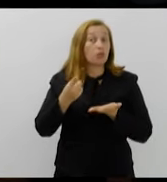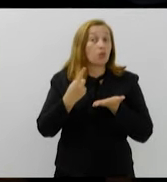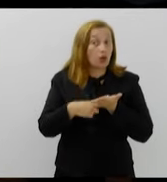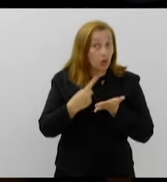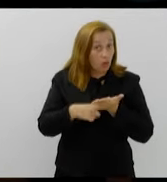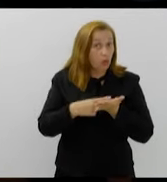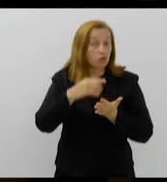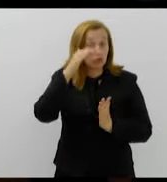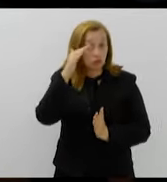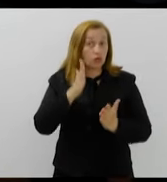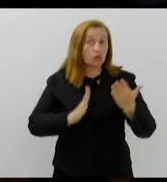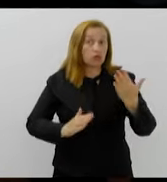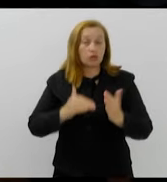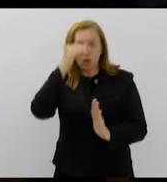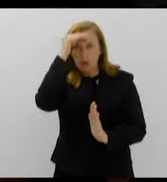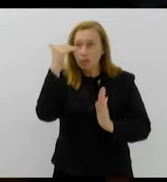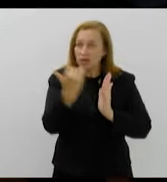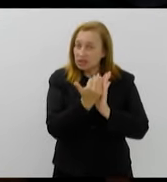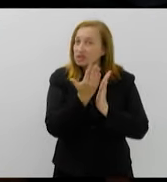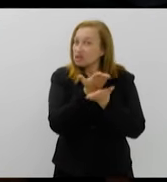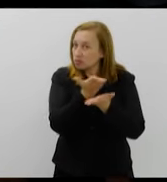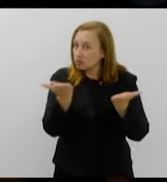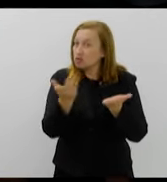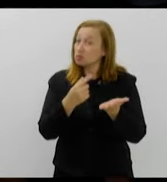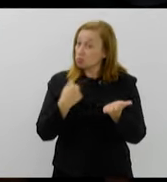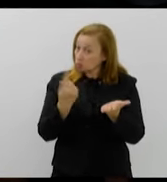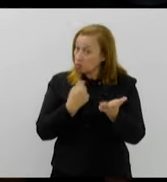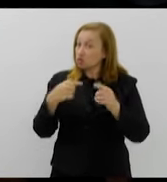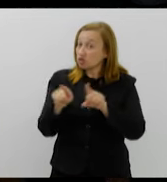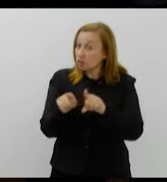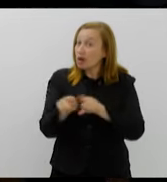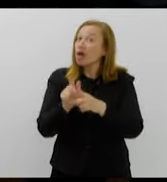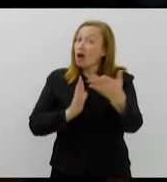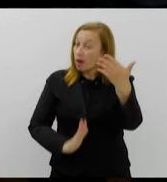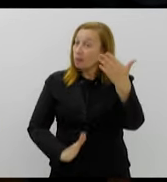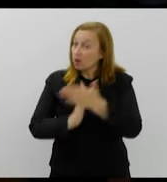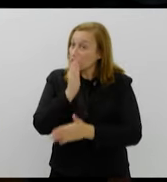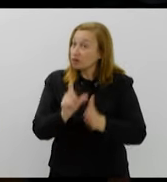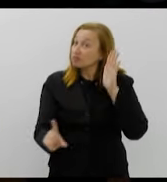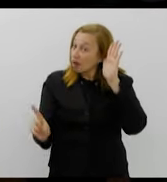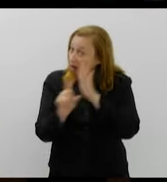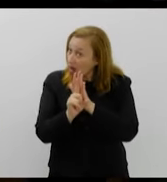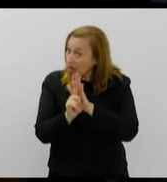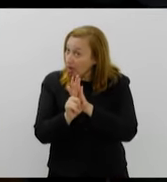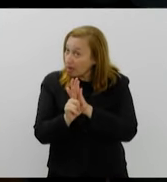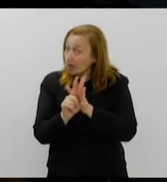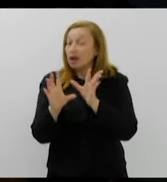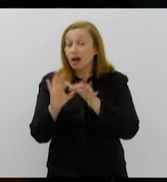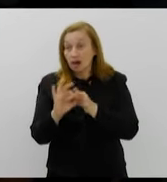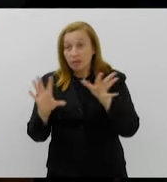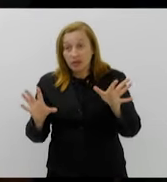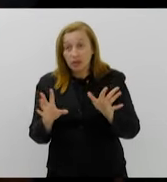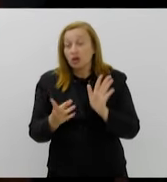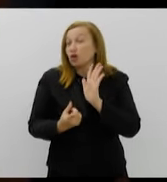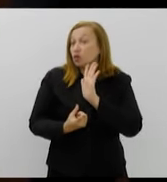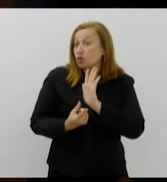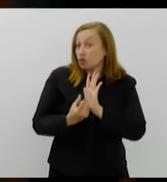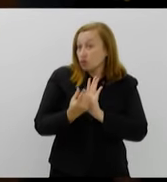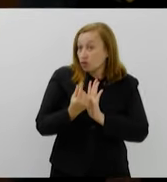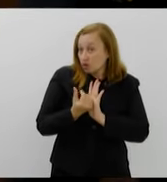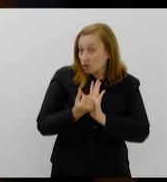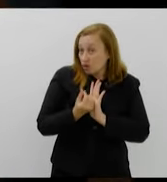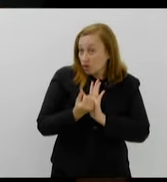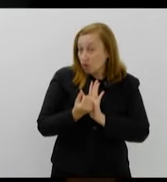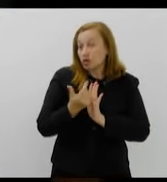foi cumprido por vossa excelência e todos nós aprovamos a lei permitiu que as contas de